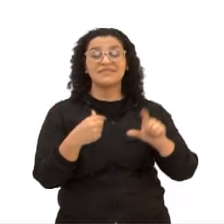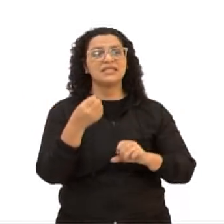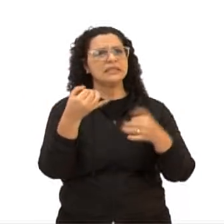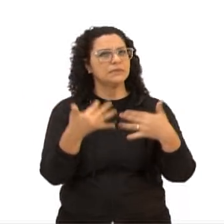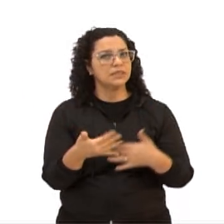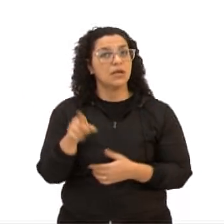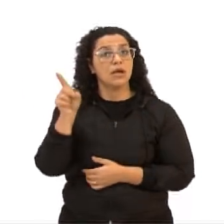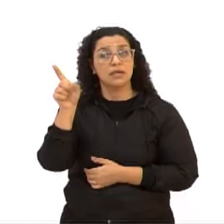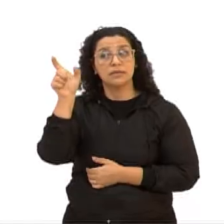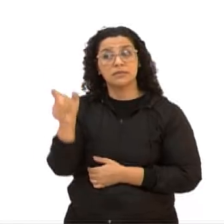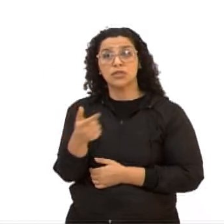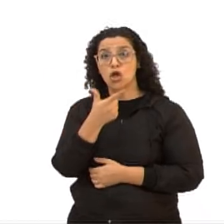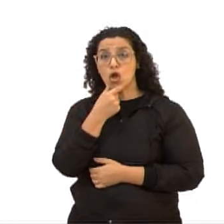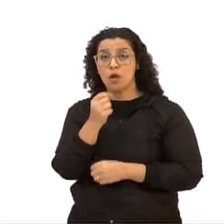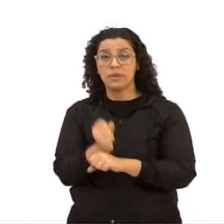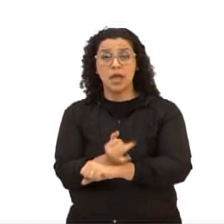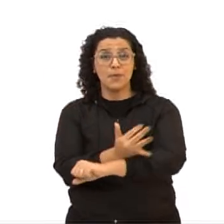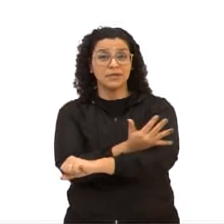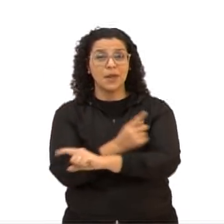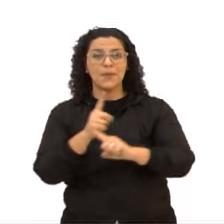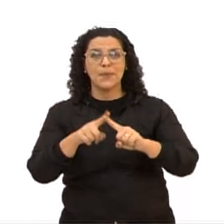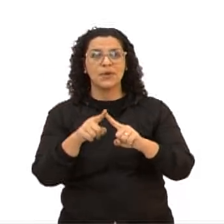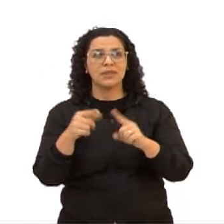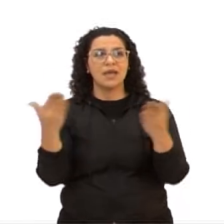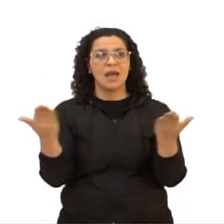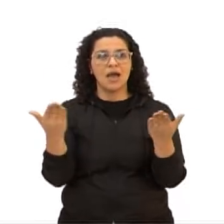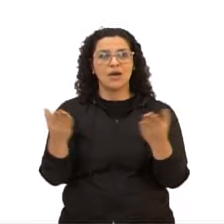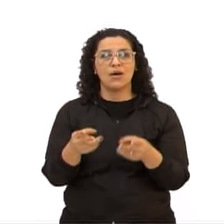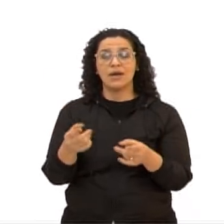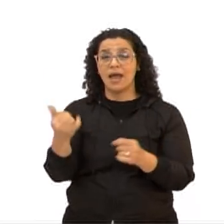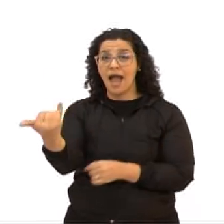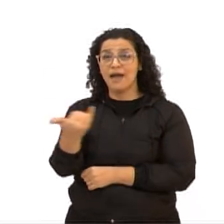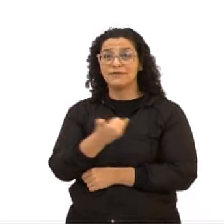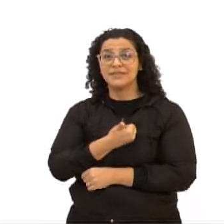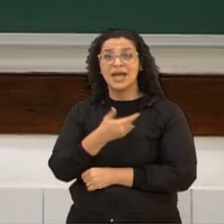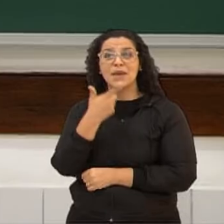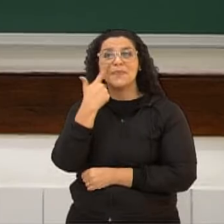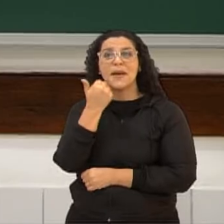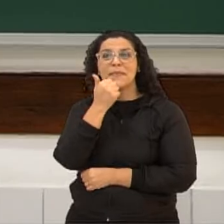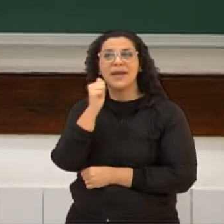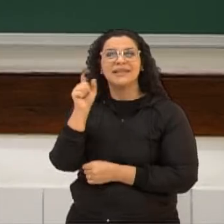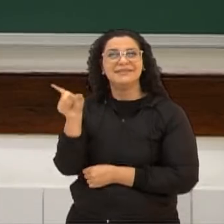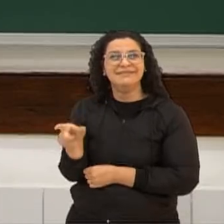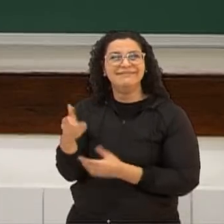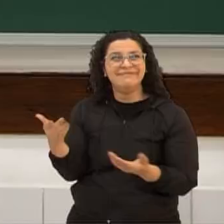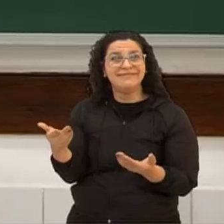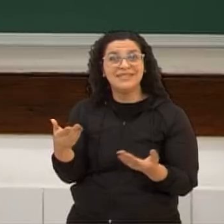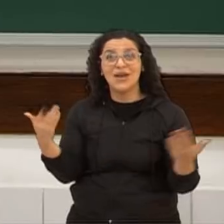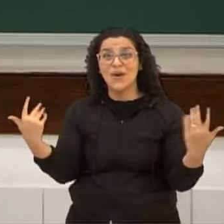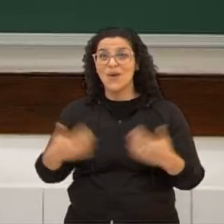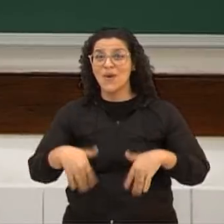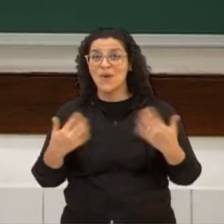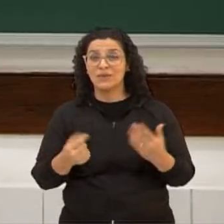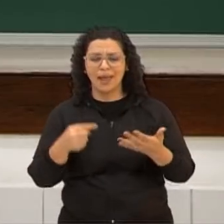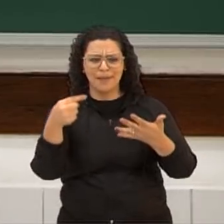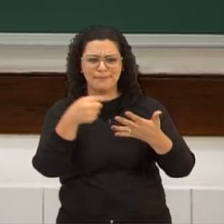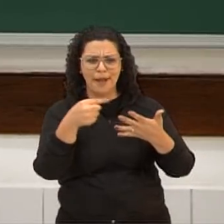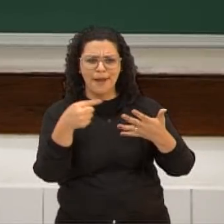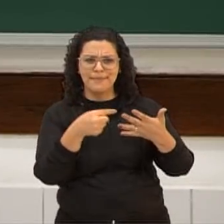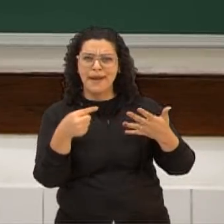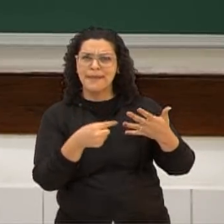só. Homem se emociona ao perceber a notícia de que será pai. Ó, dentre todas